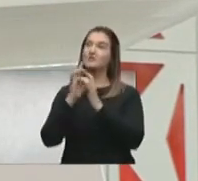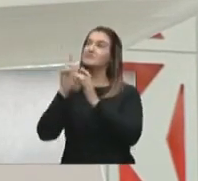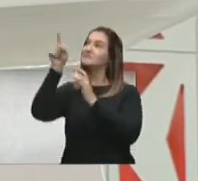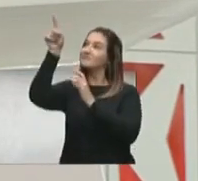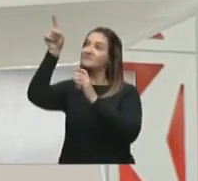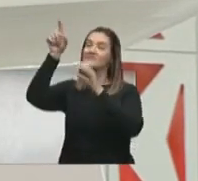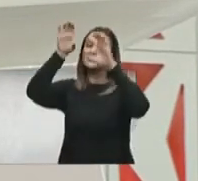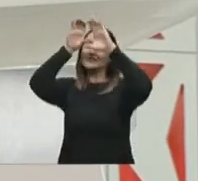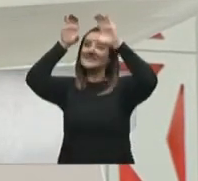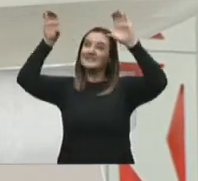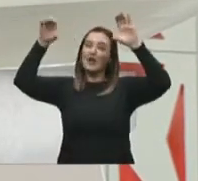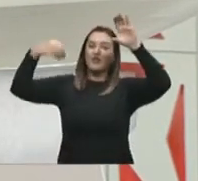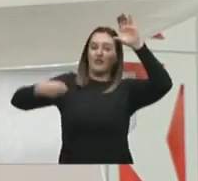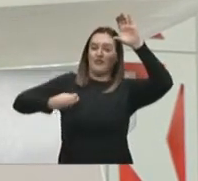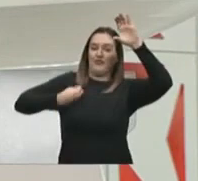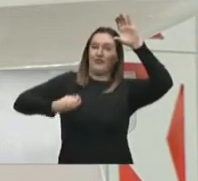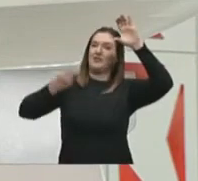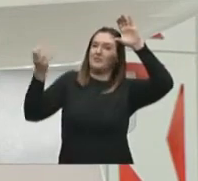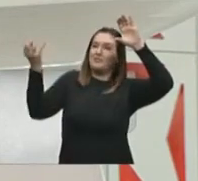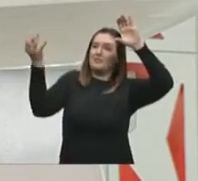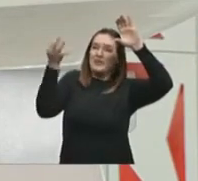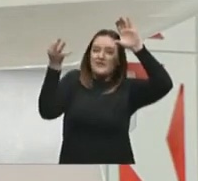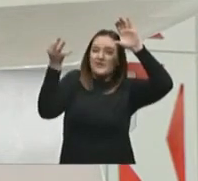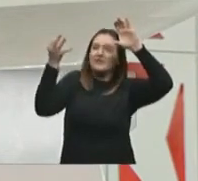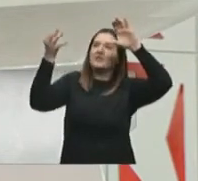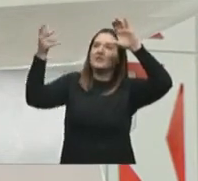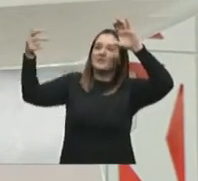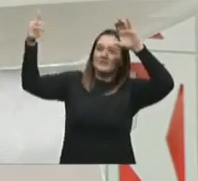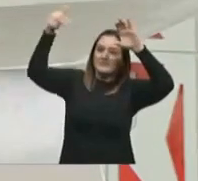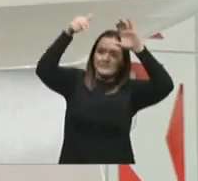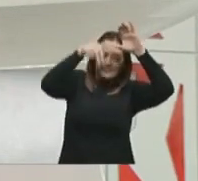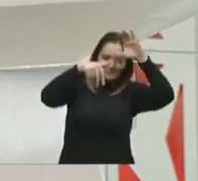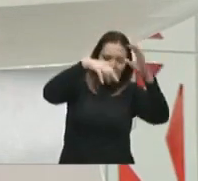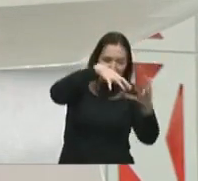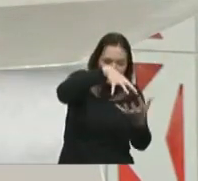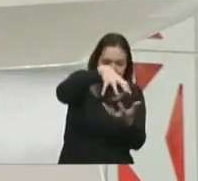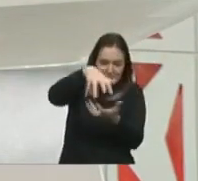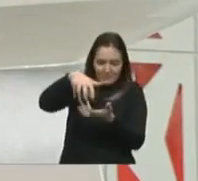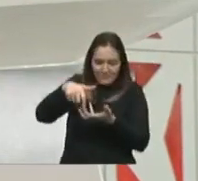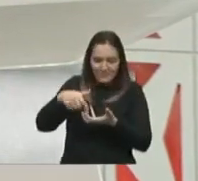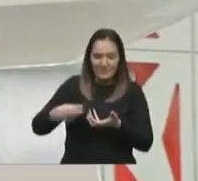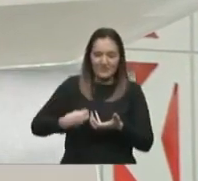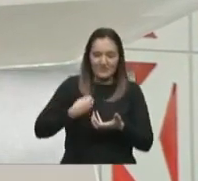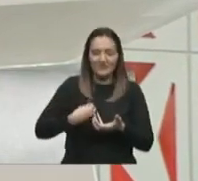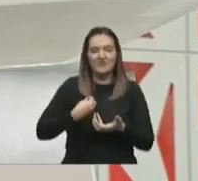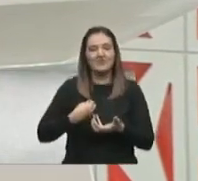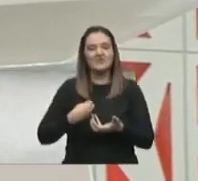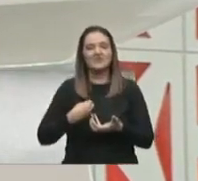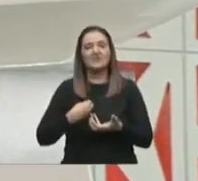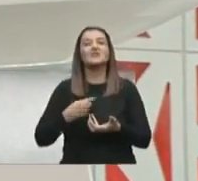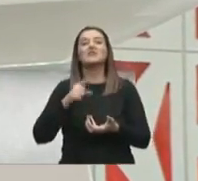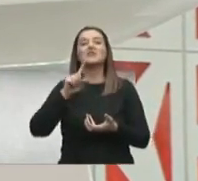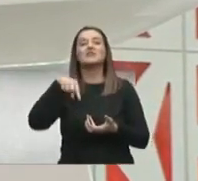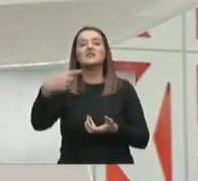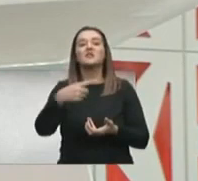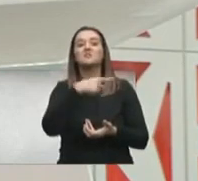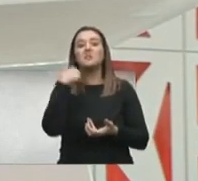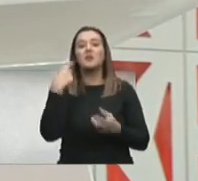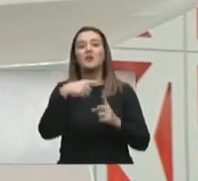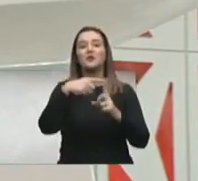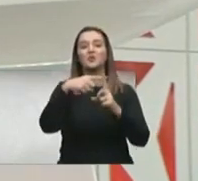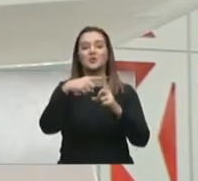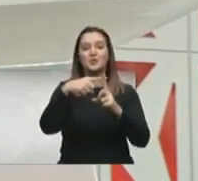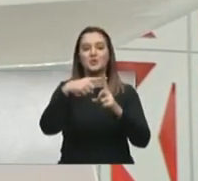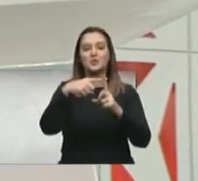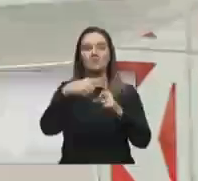aqui, ao andar por essas terras e finalmente morrer numa cruz, isso tudo que ele fez é